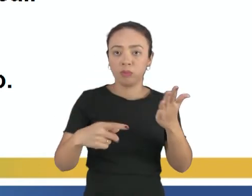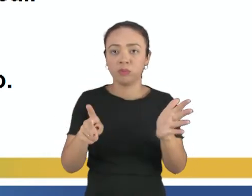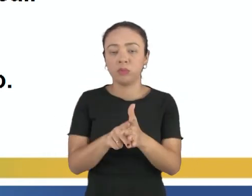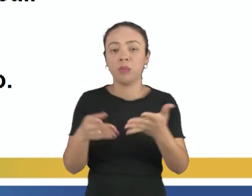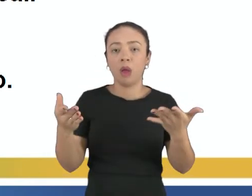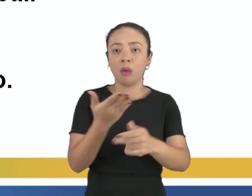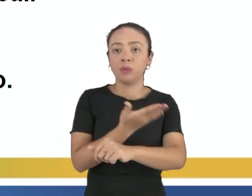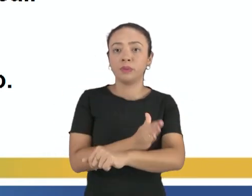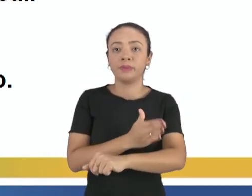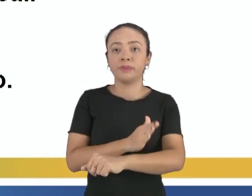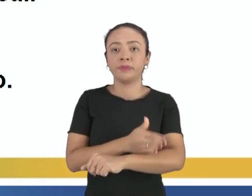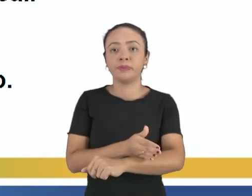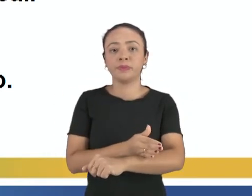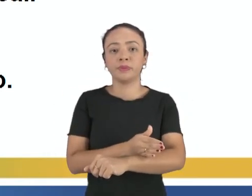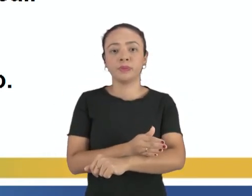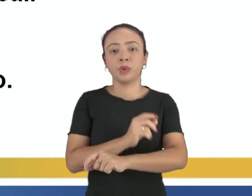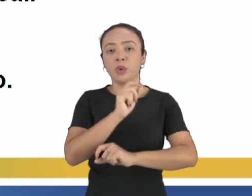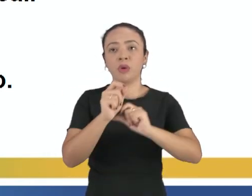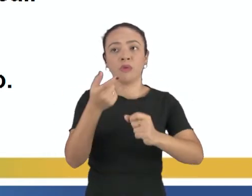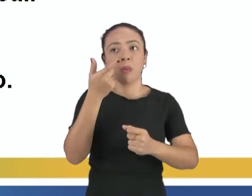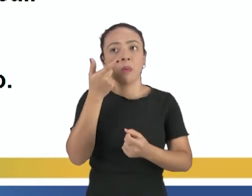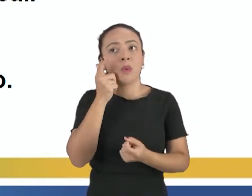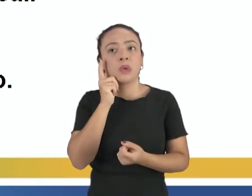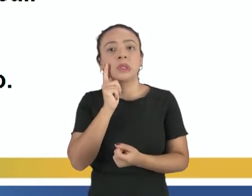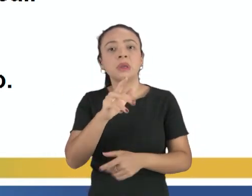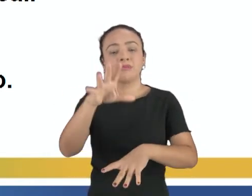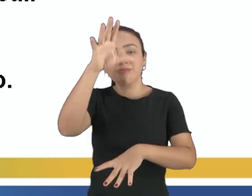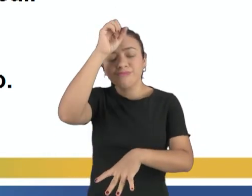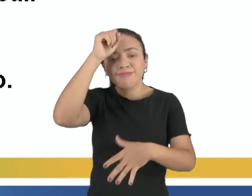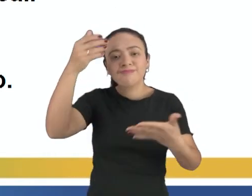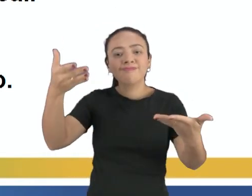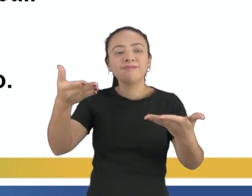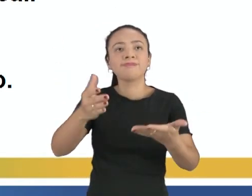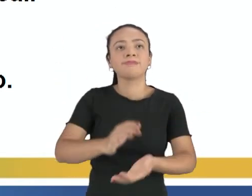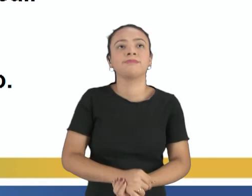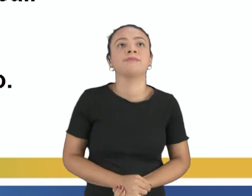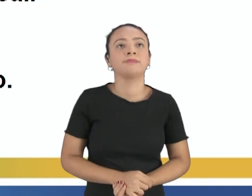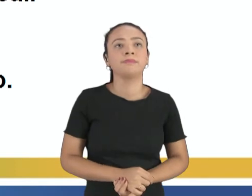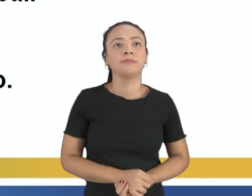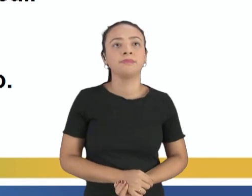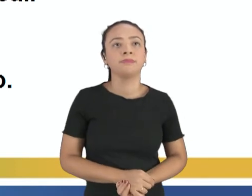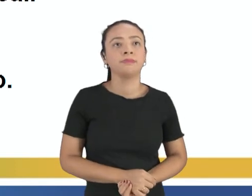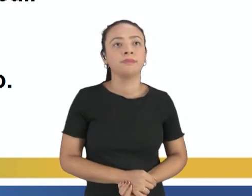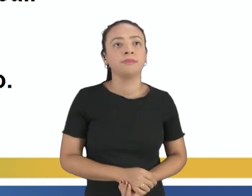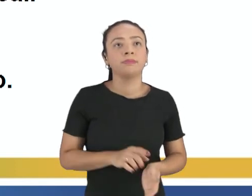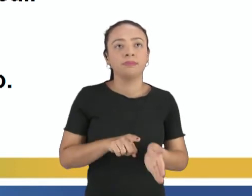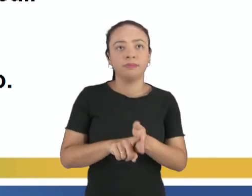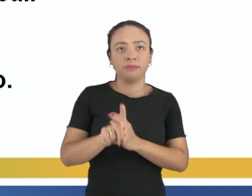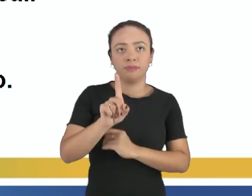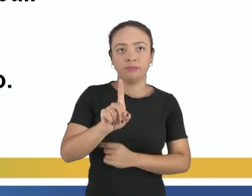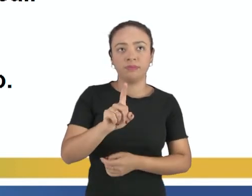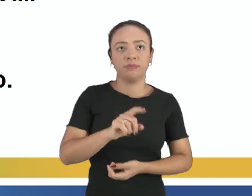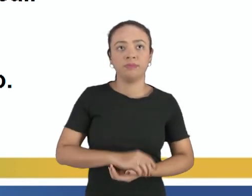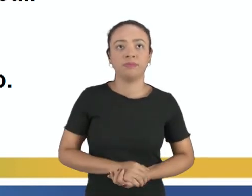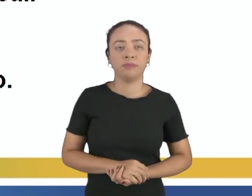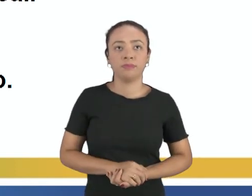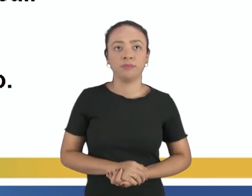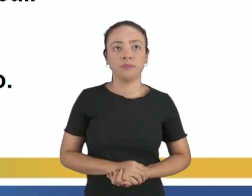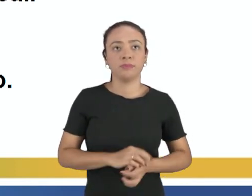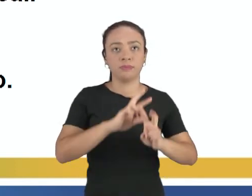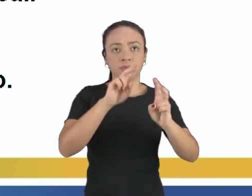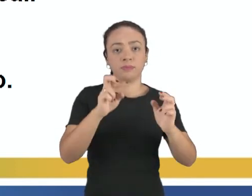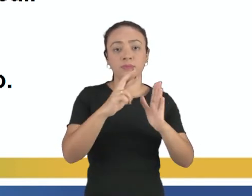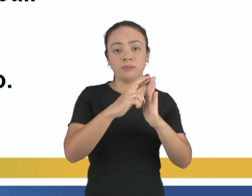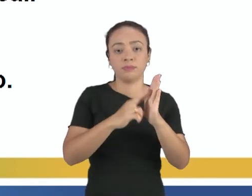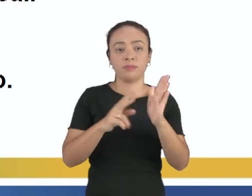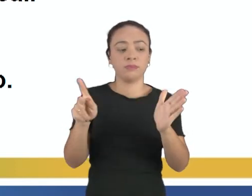hora de exercitar e ver o quanto conseguimos aprender na aula de hoje. Vamos ler as questões? Questão 1.